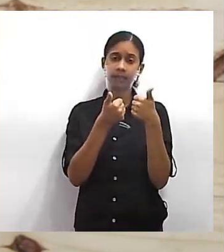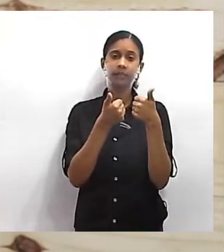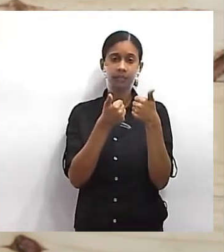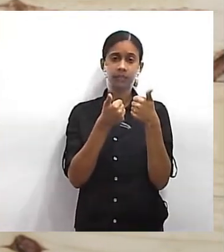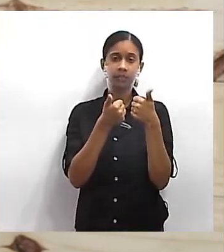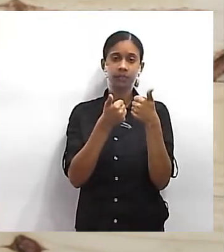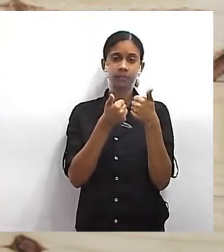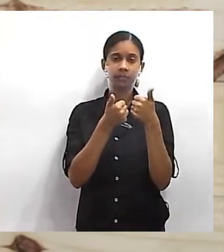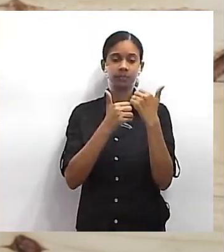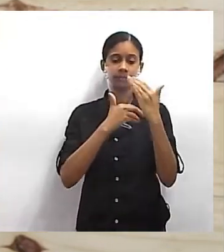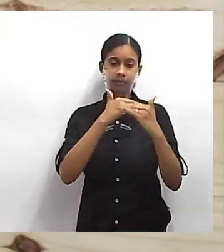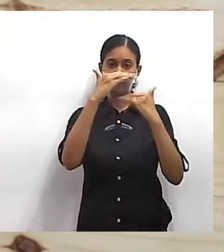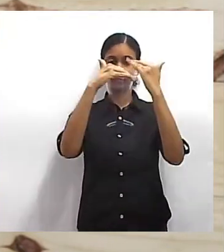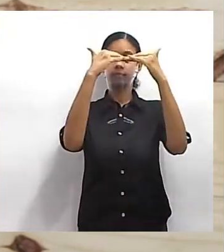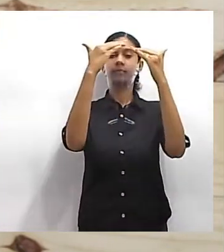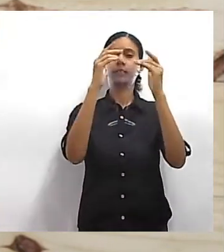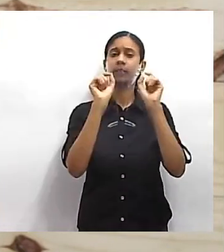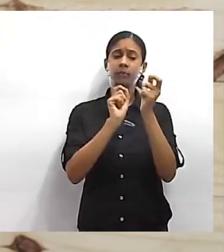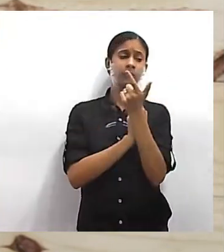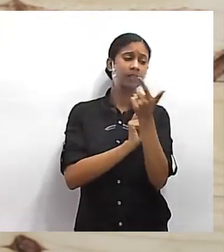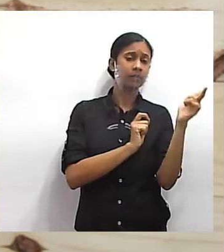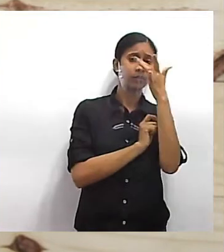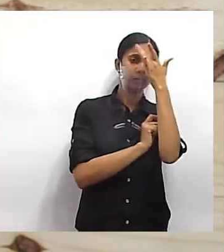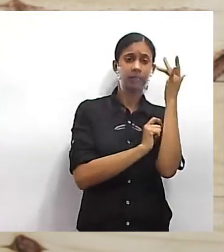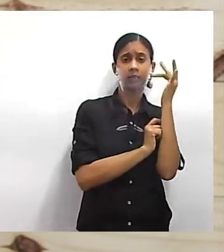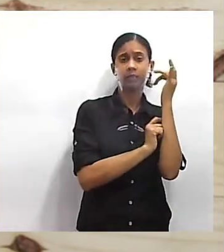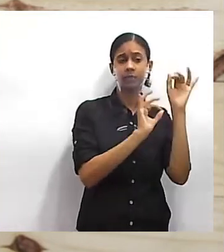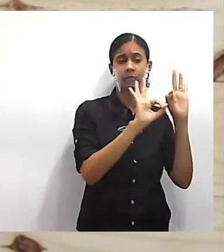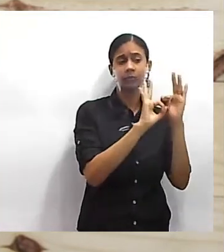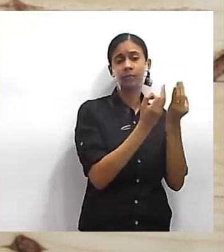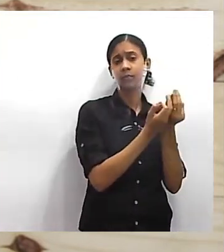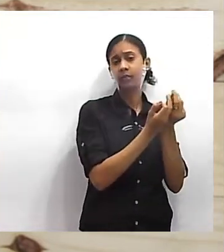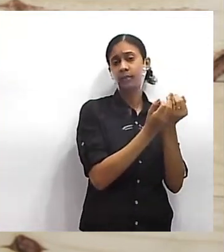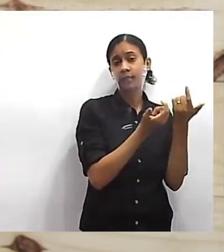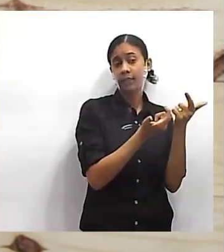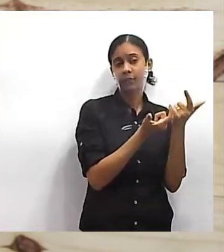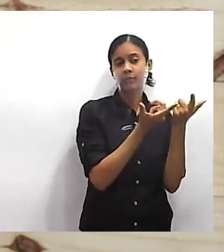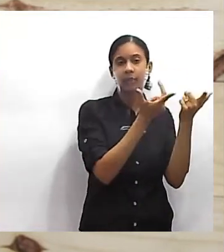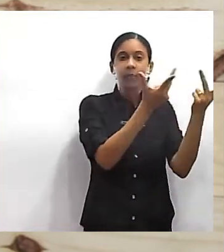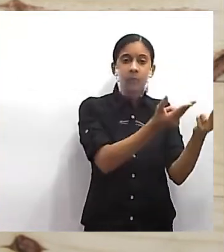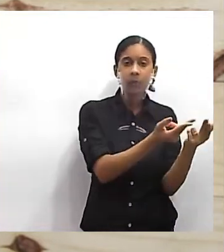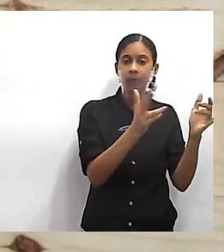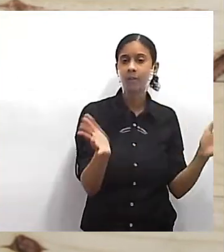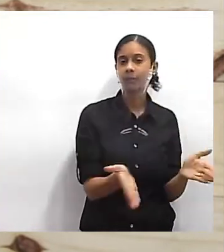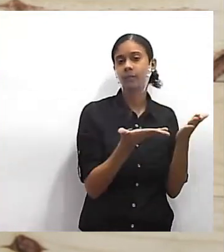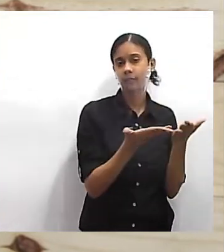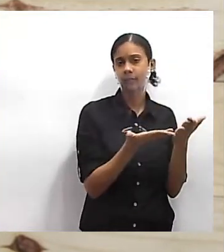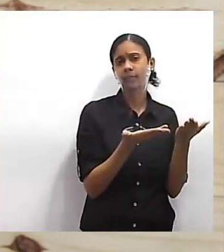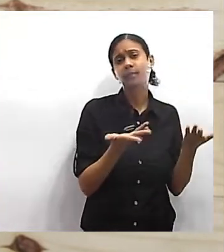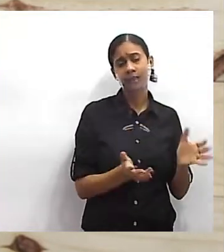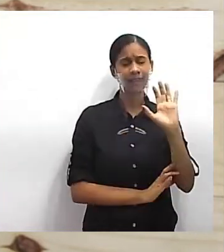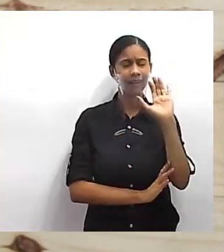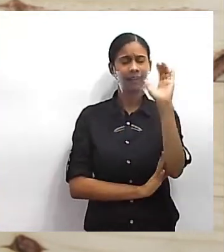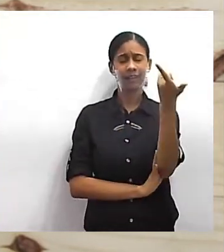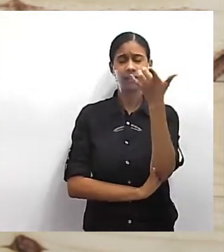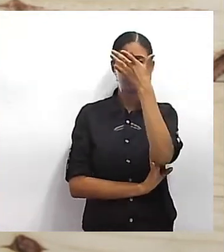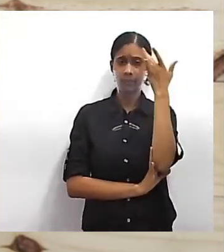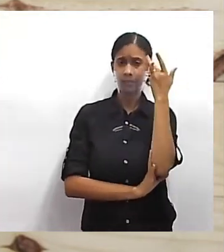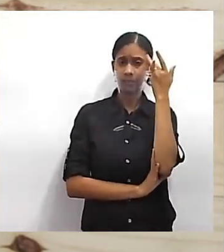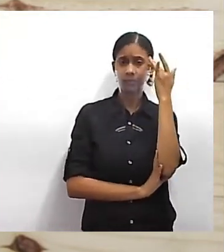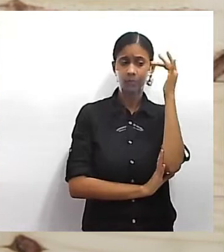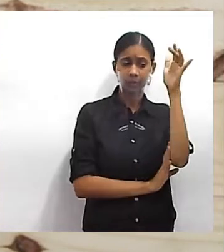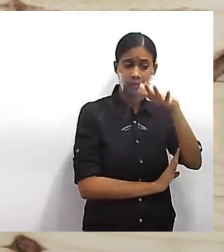de ascender socialmente do que o sujeito, o aluno que não teve acesso a esses recursos. Isso é óbvio. É óbvio que o menino que mora em